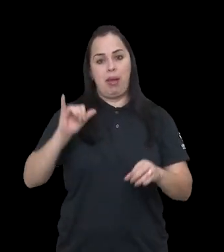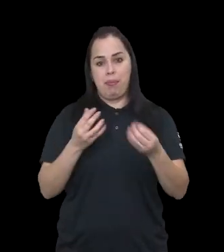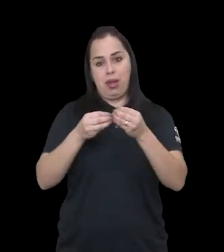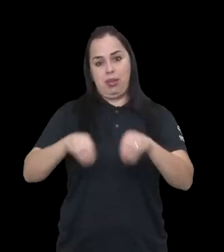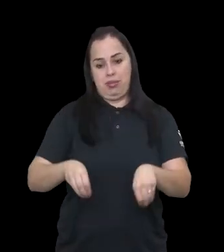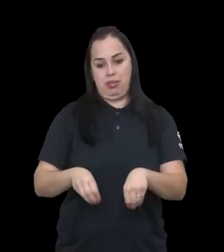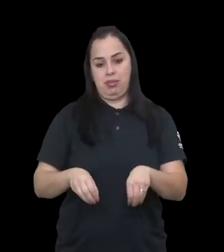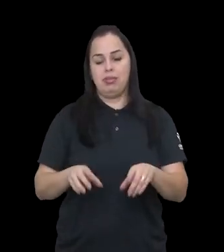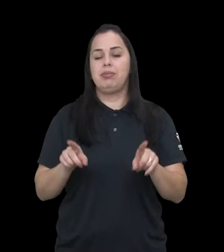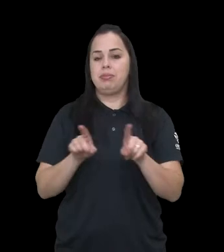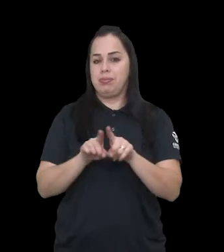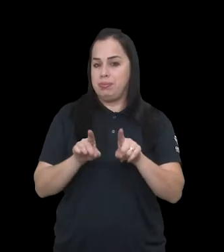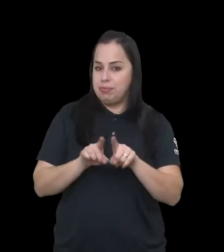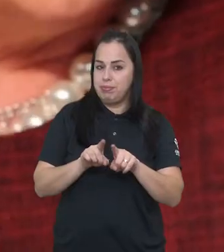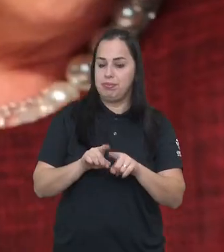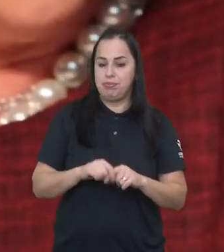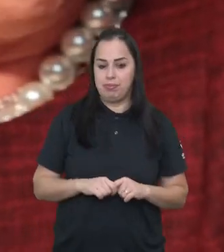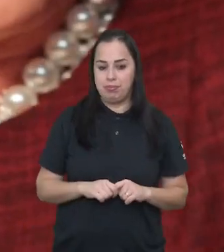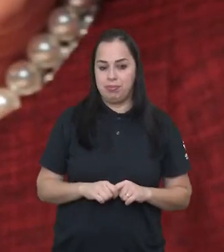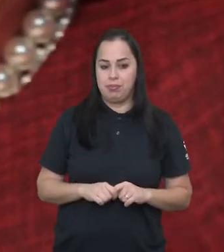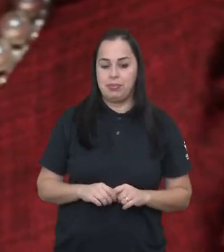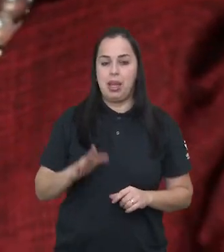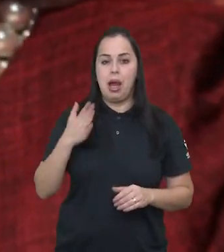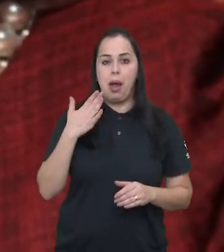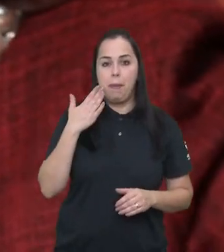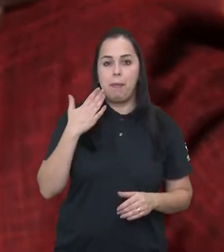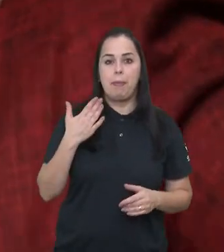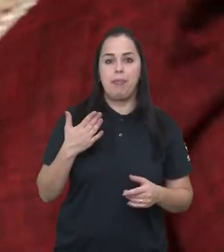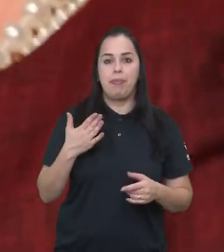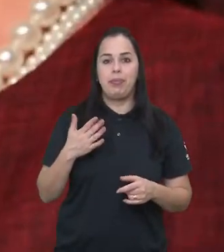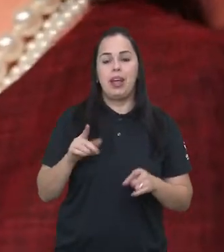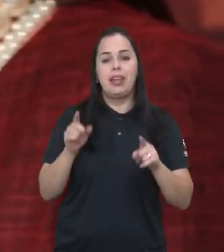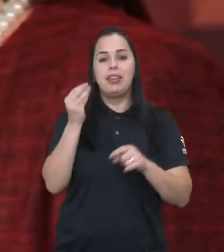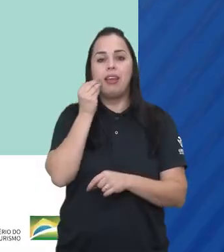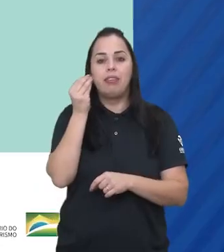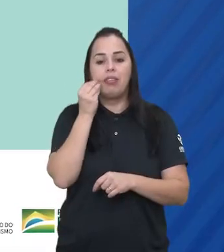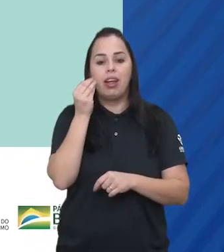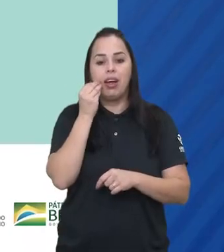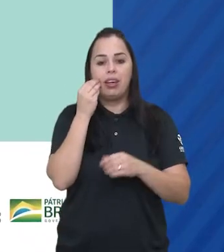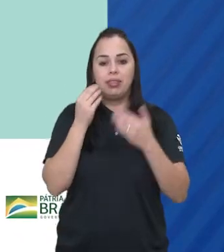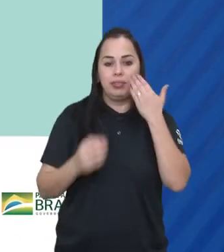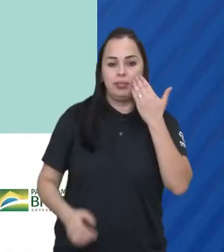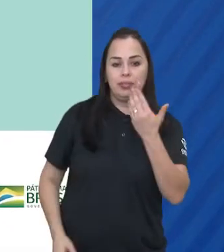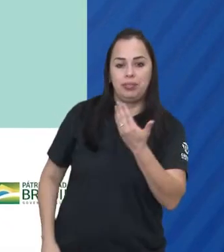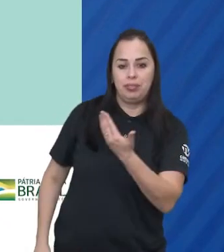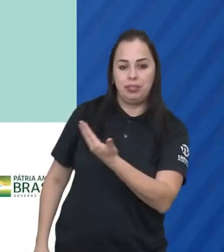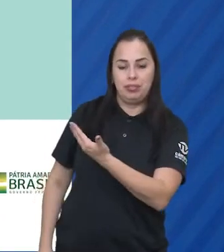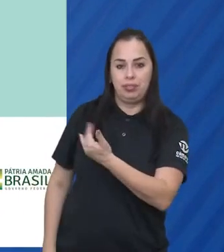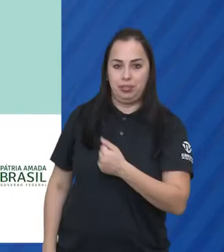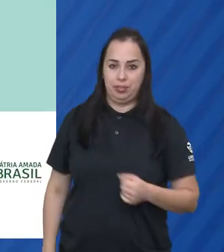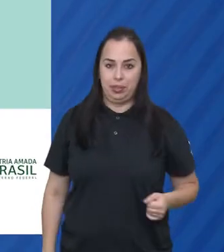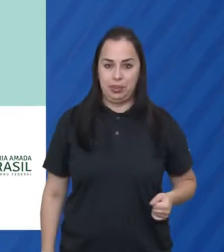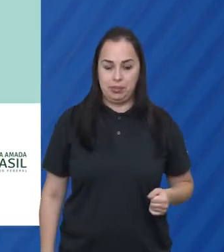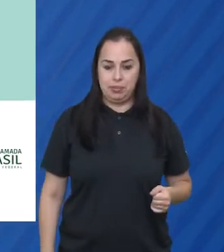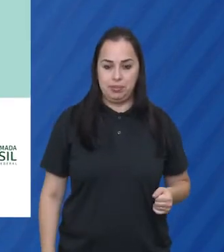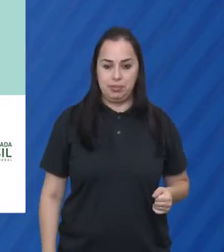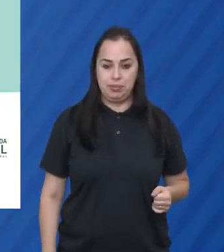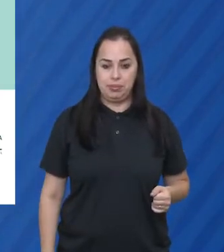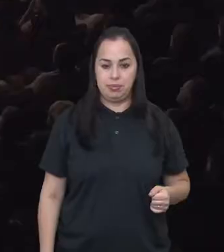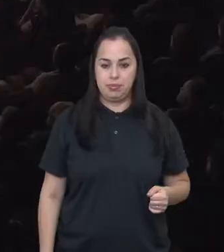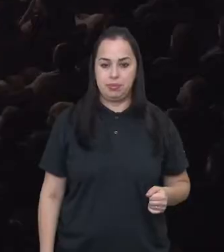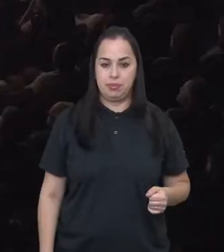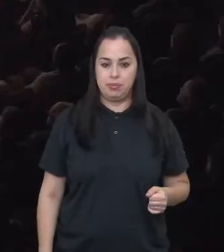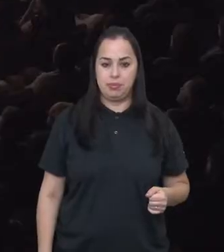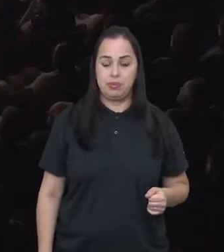saída para o cenário cultural da região foi apostar em eventos e festivais. Um exemplo é a primeira mostra de teatro do